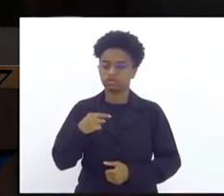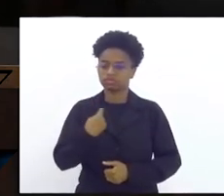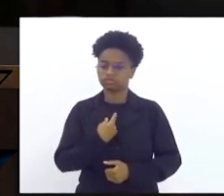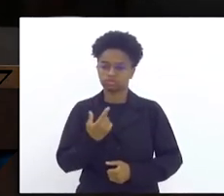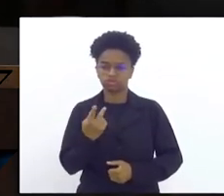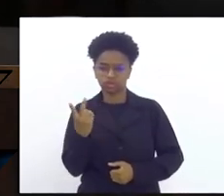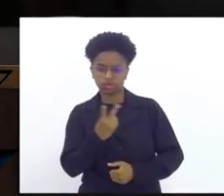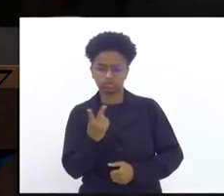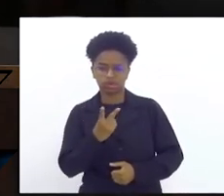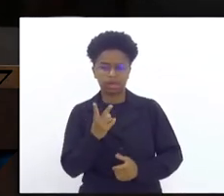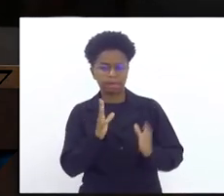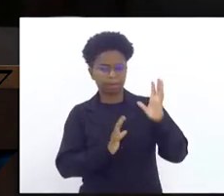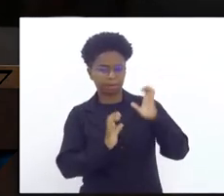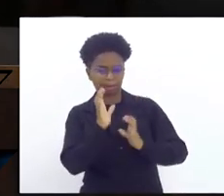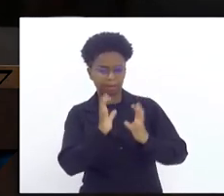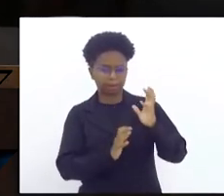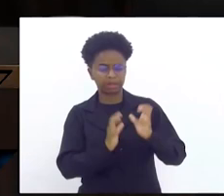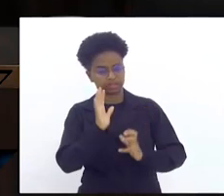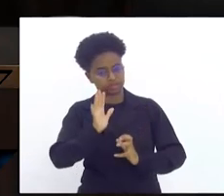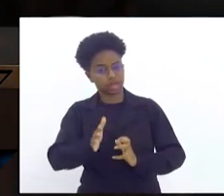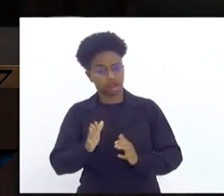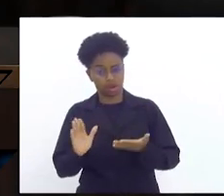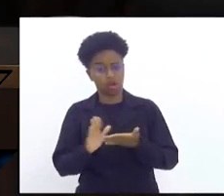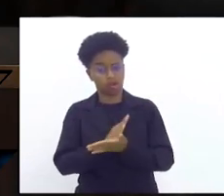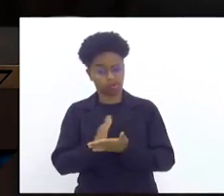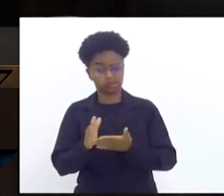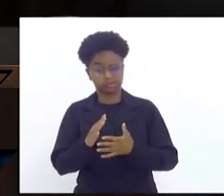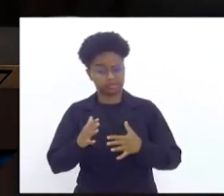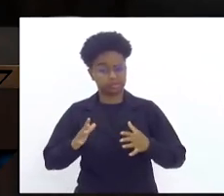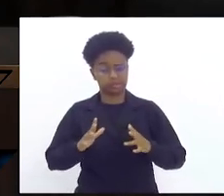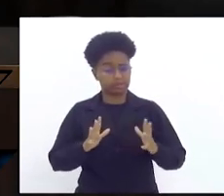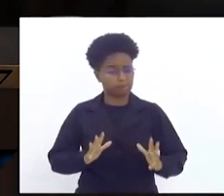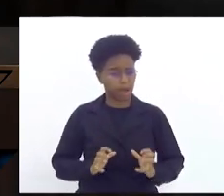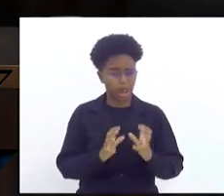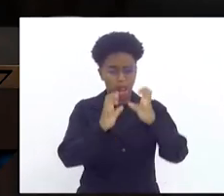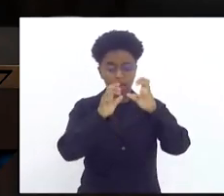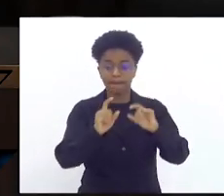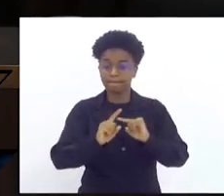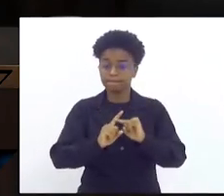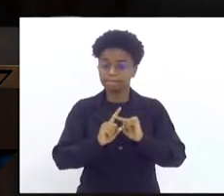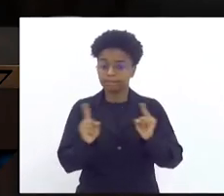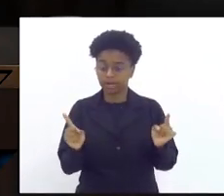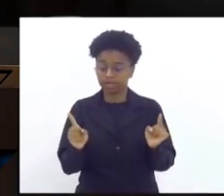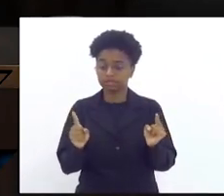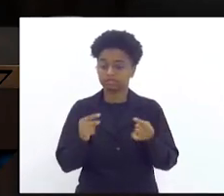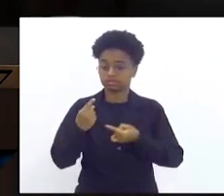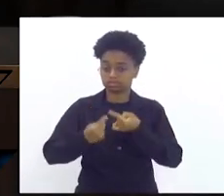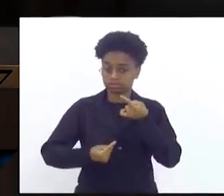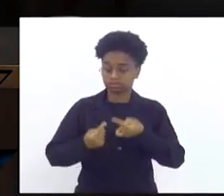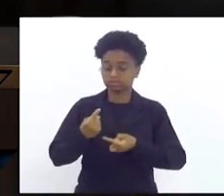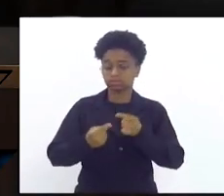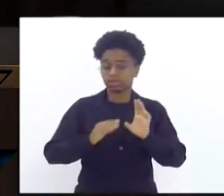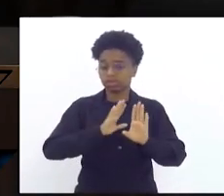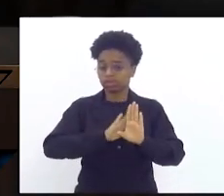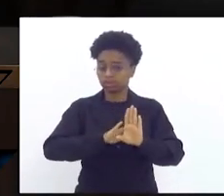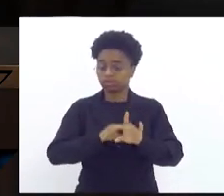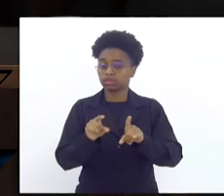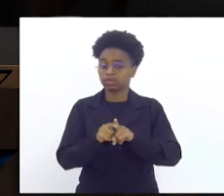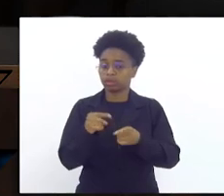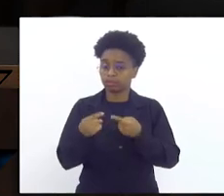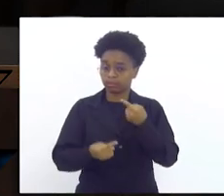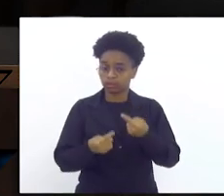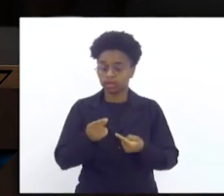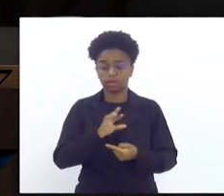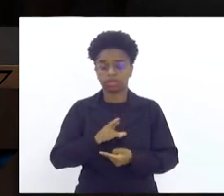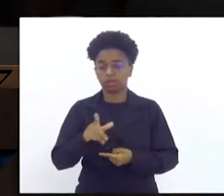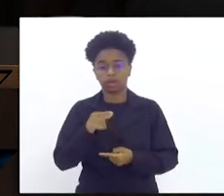durismos aqui foi mais uma vez alguns até muito acalorados mas são debates ideológicos e políticos não